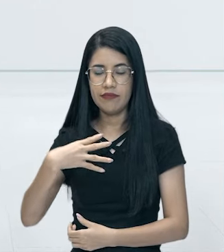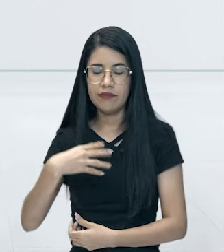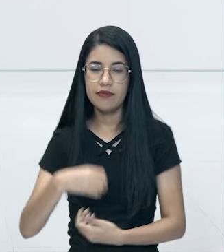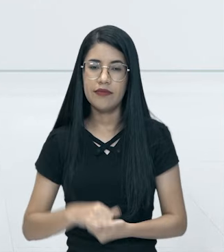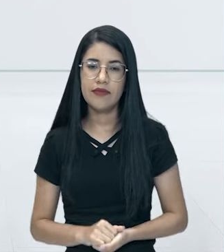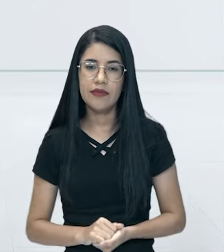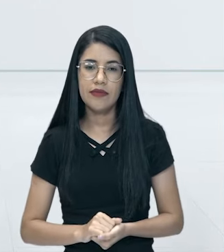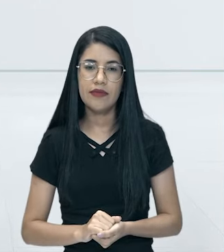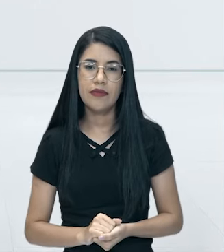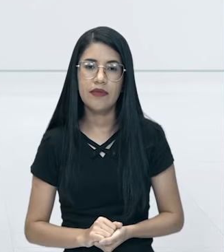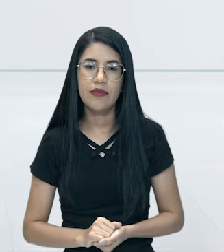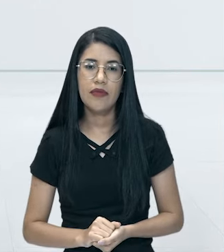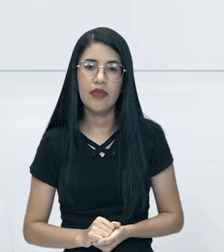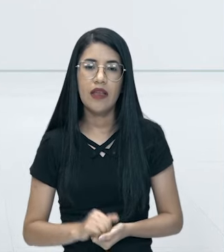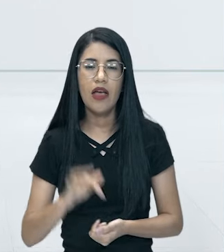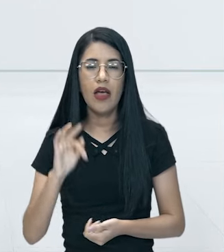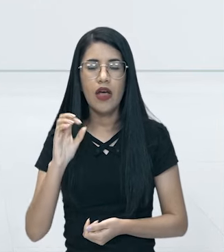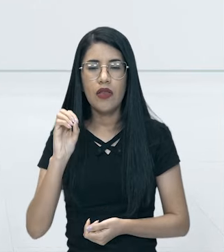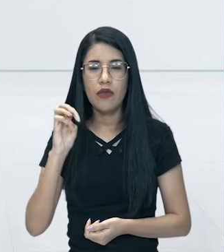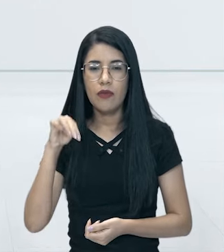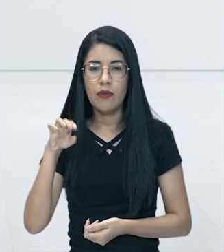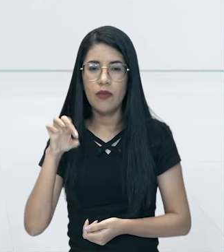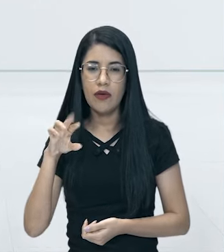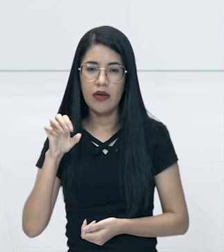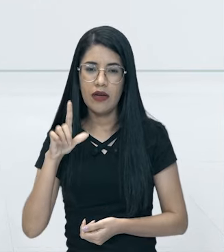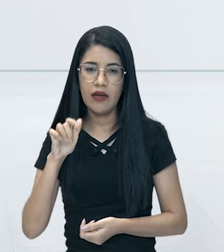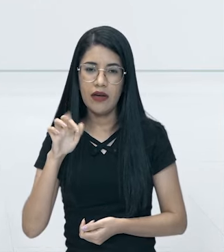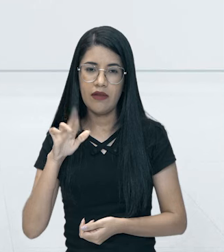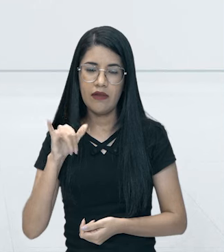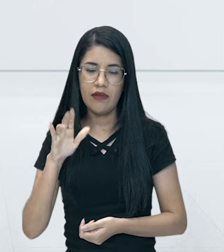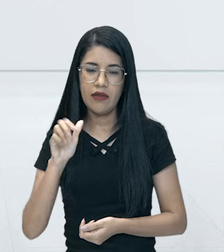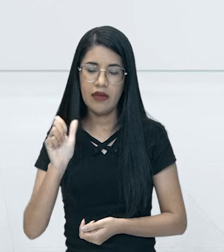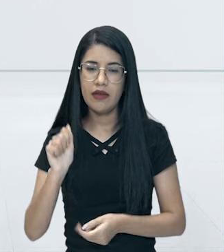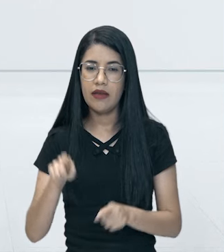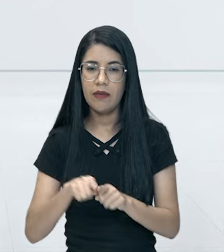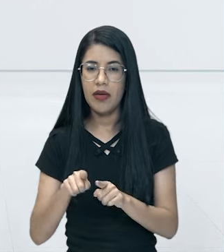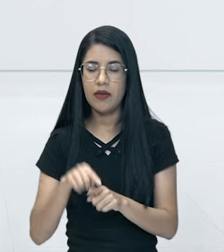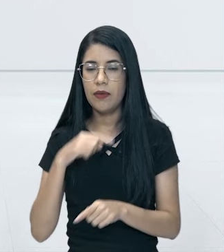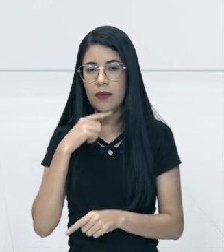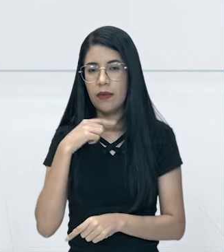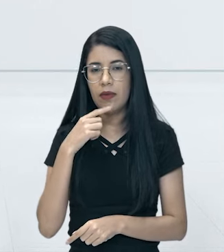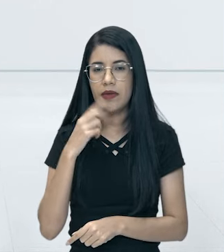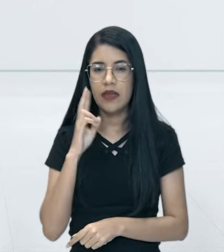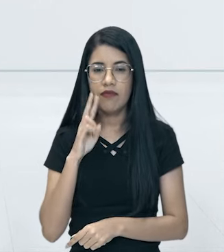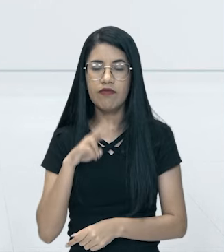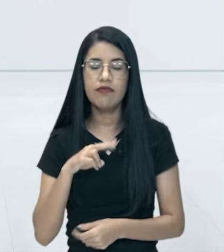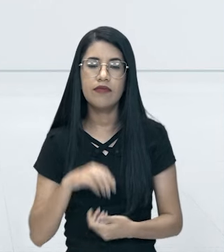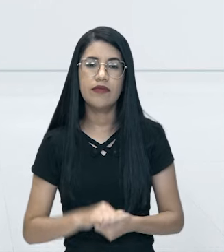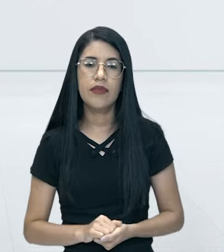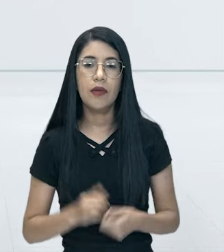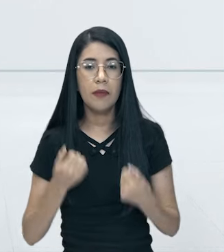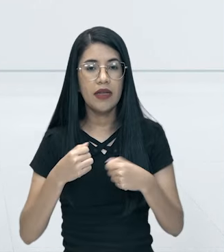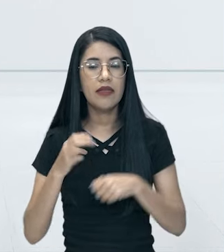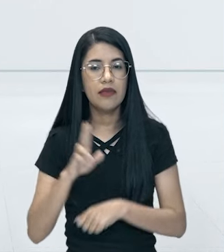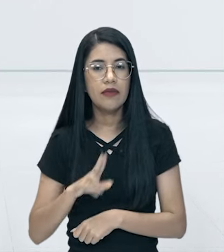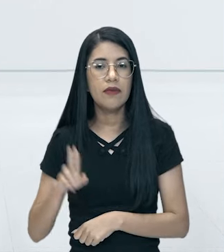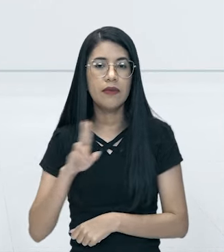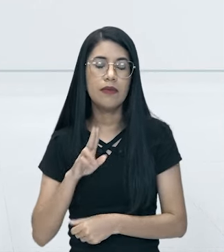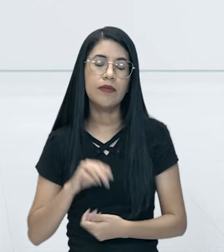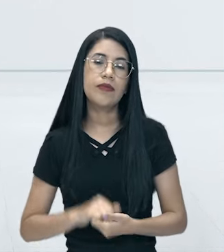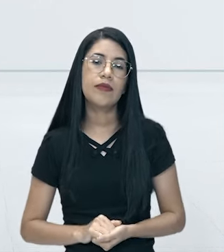ou tomografias computadorizadas. Então, precisamos aí da ressonância magnética. E